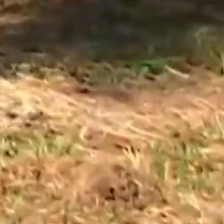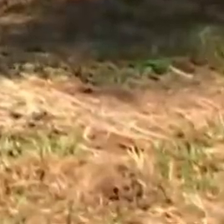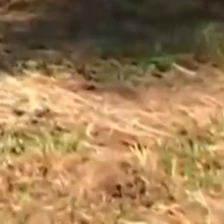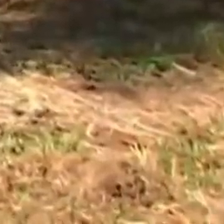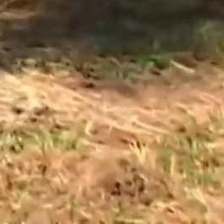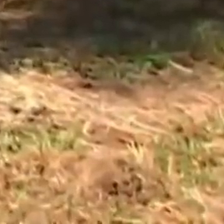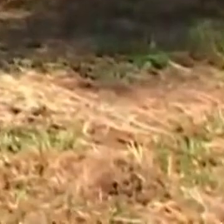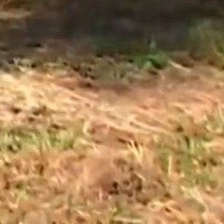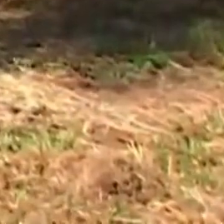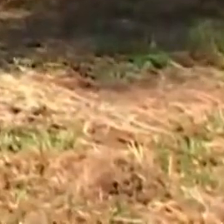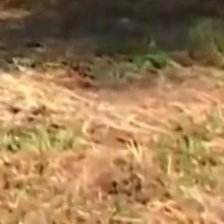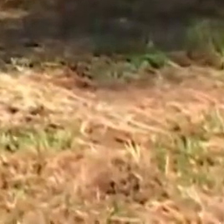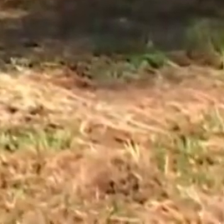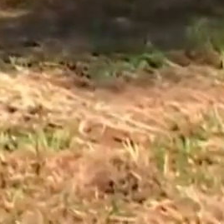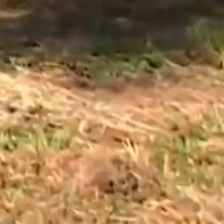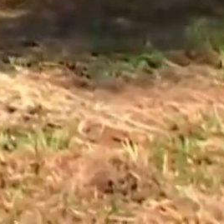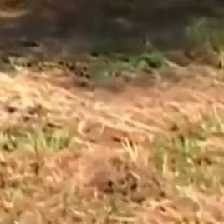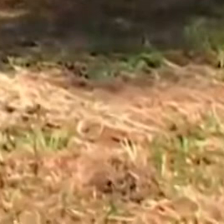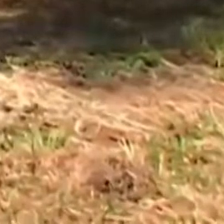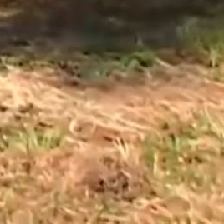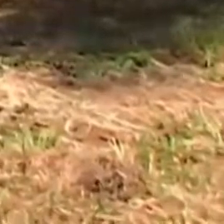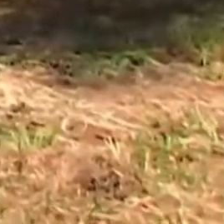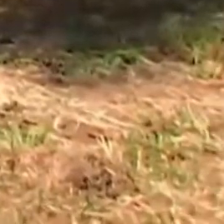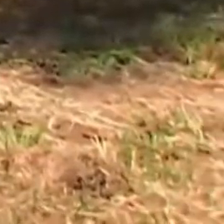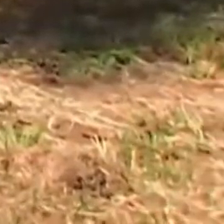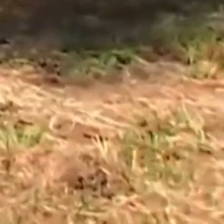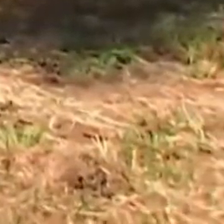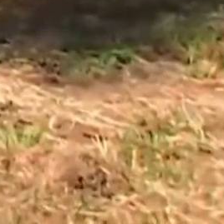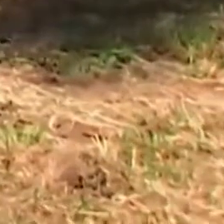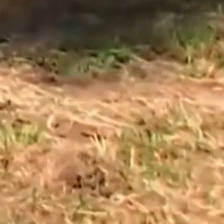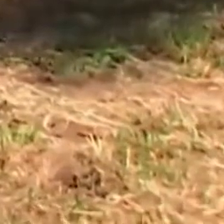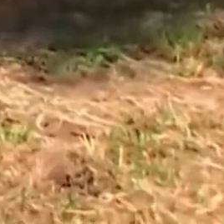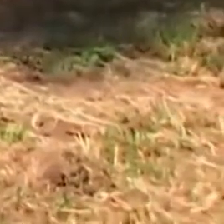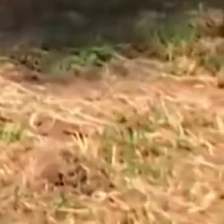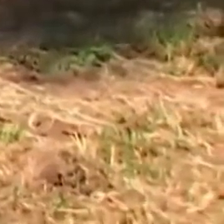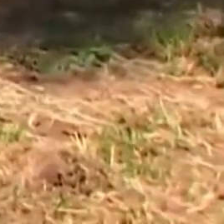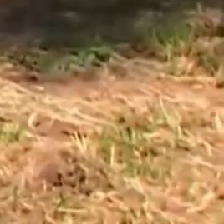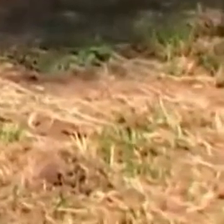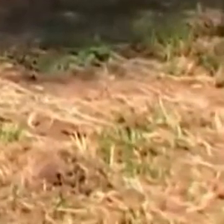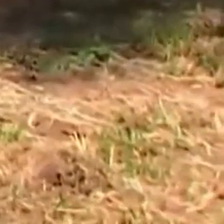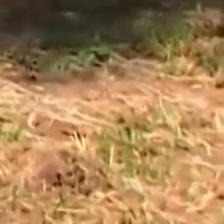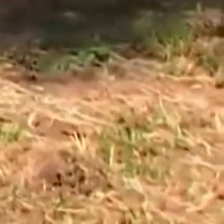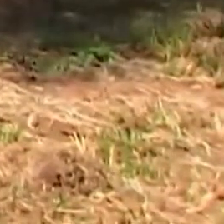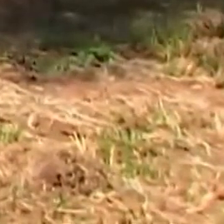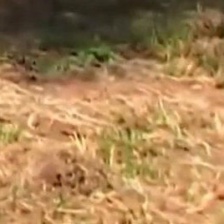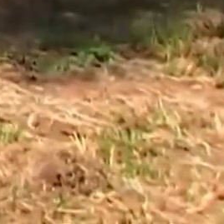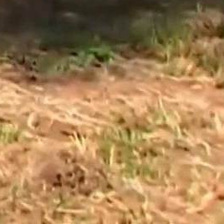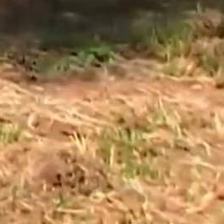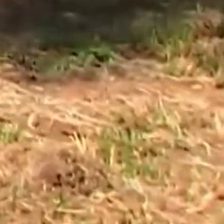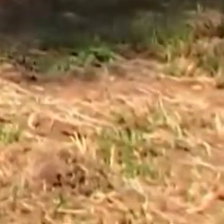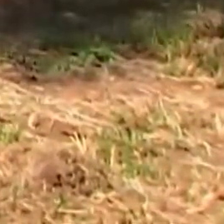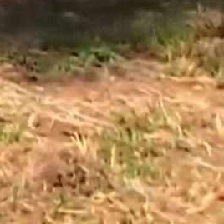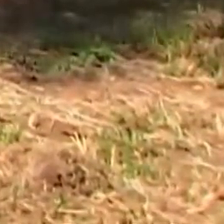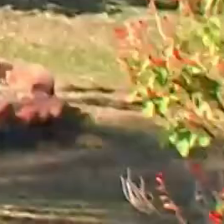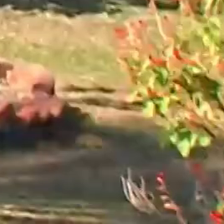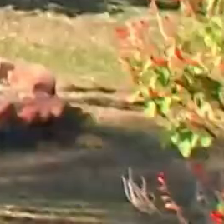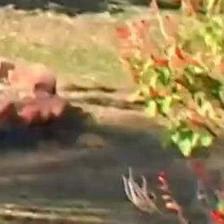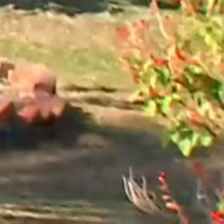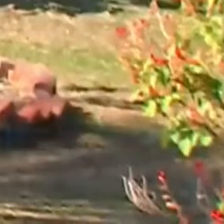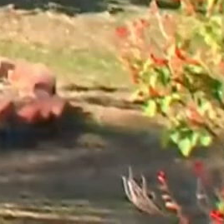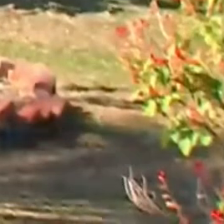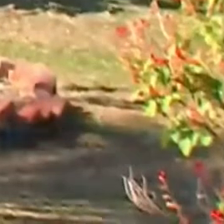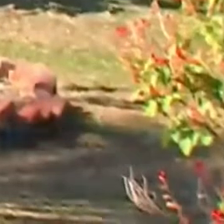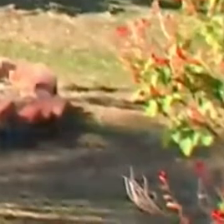segundo semestre, o grupo deve ampliar os trabalhos do Jardim Educativo para receber visitas de escolas de Campinas.